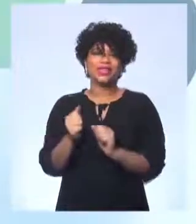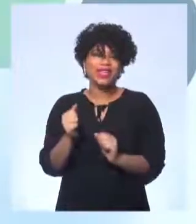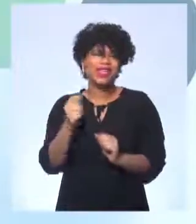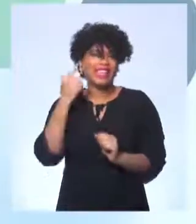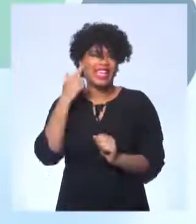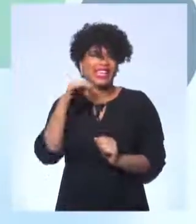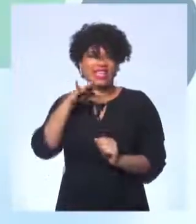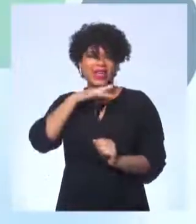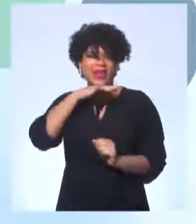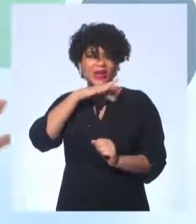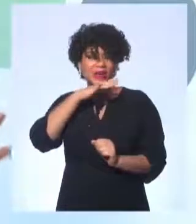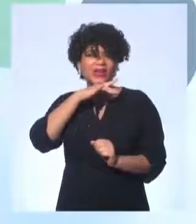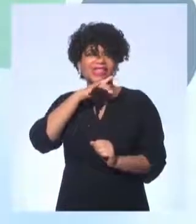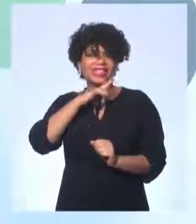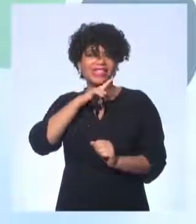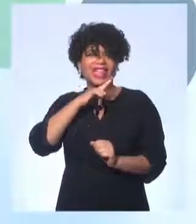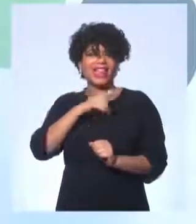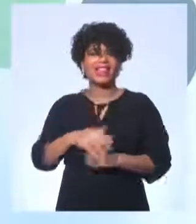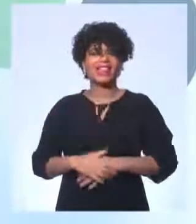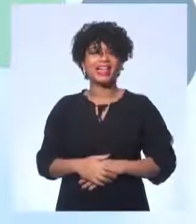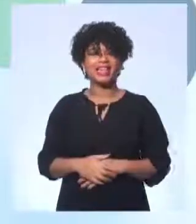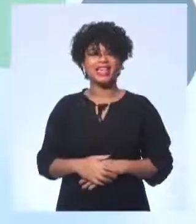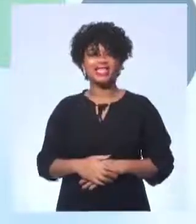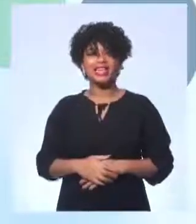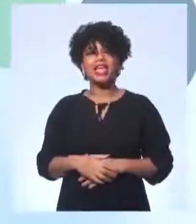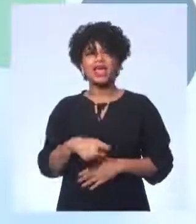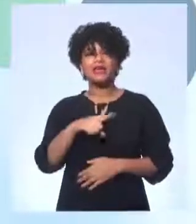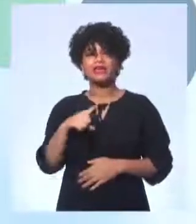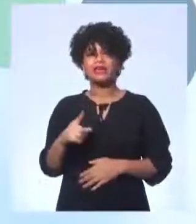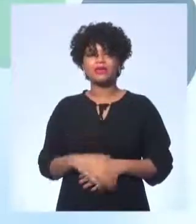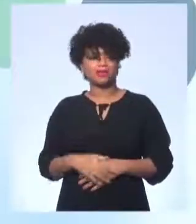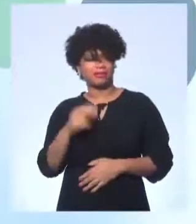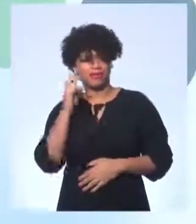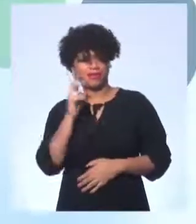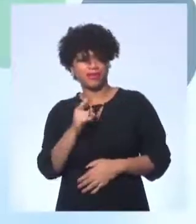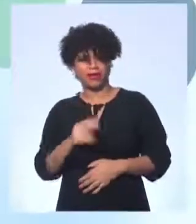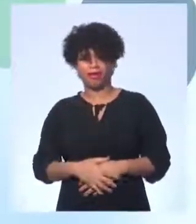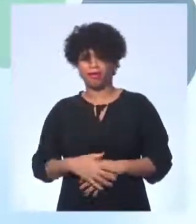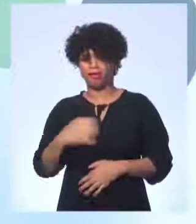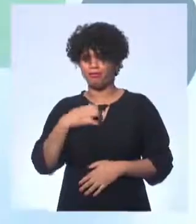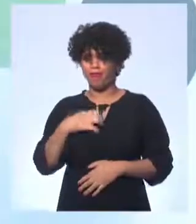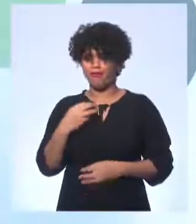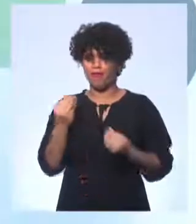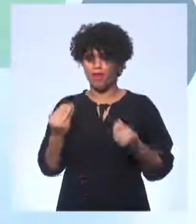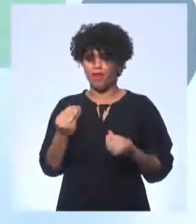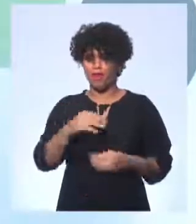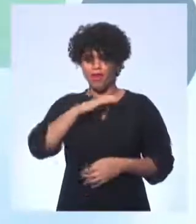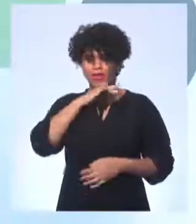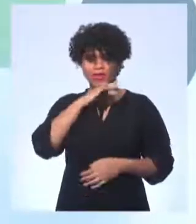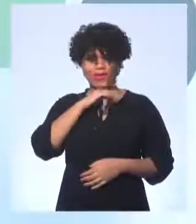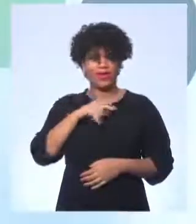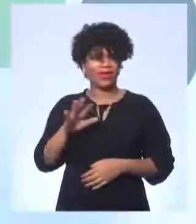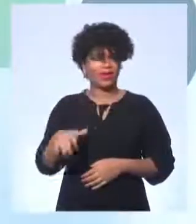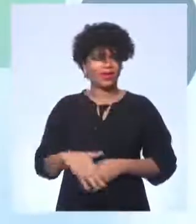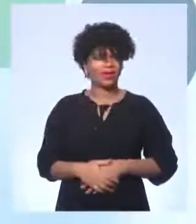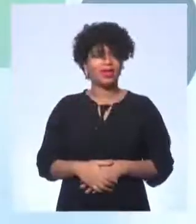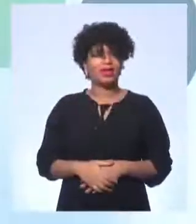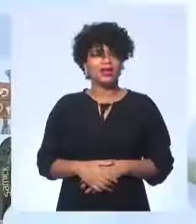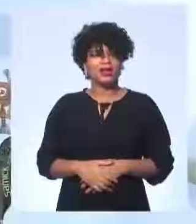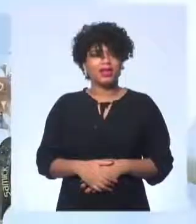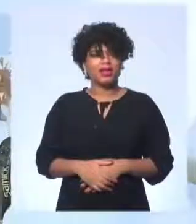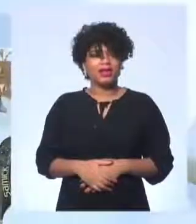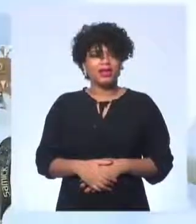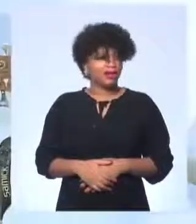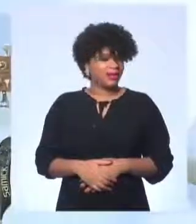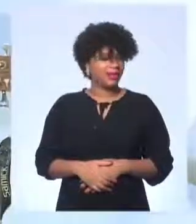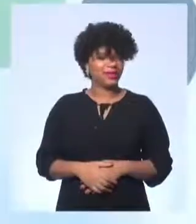se ficar ruim, vocês também não ficarem muito bravos, né? Mas não taquem tomate.